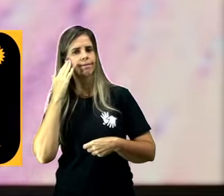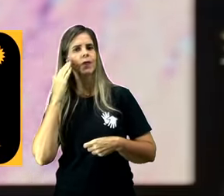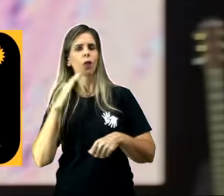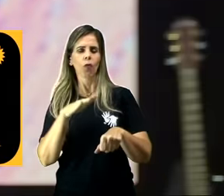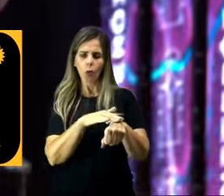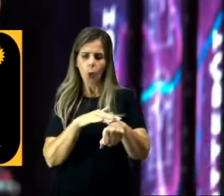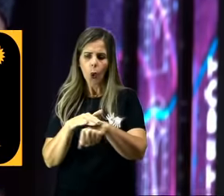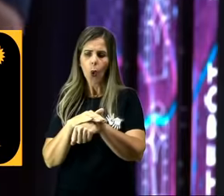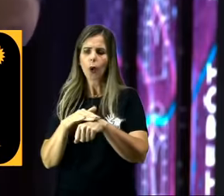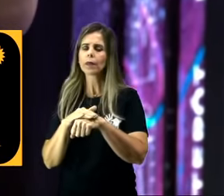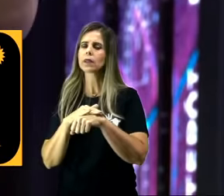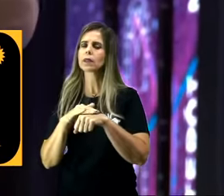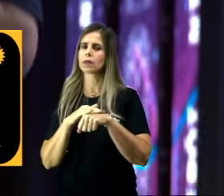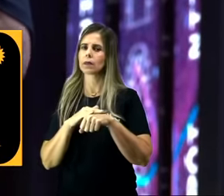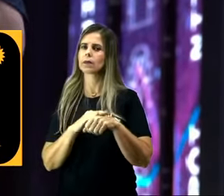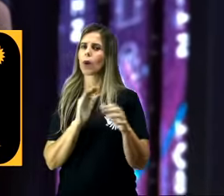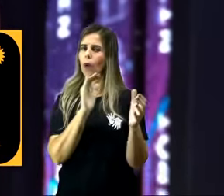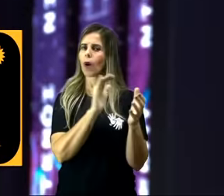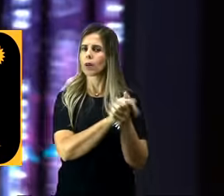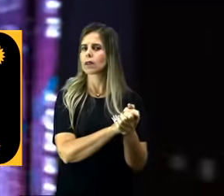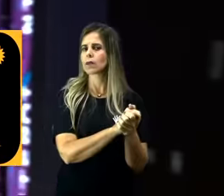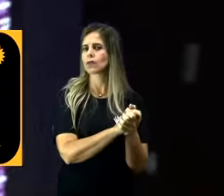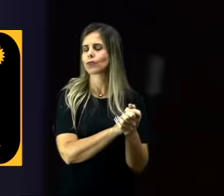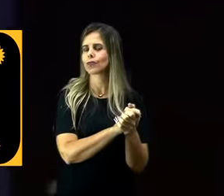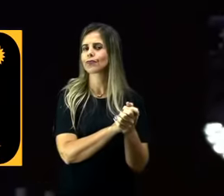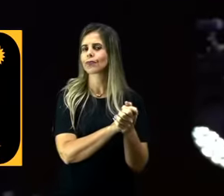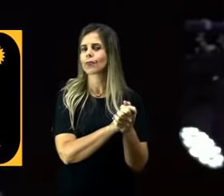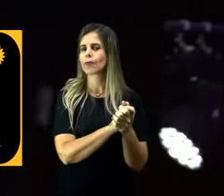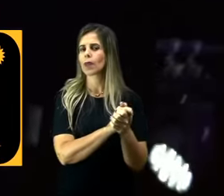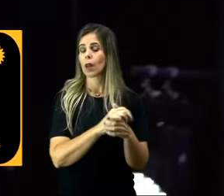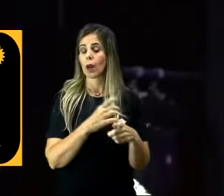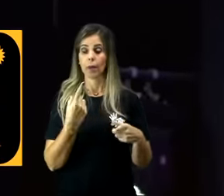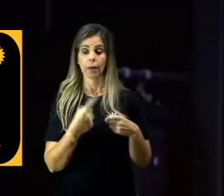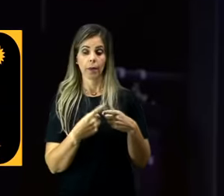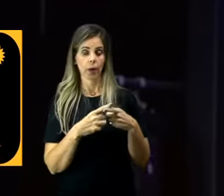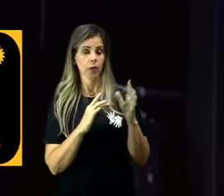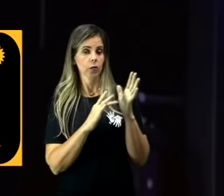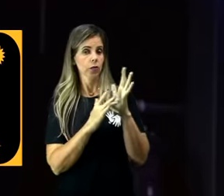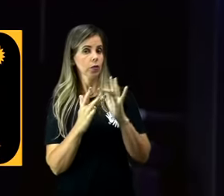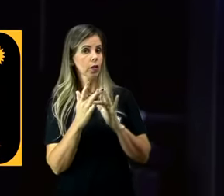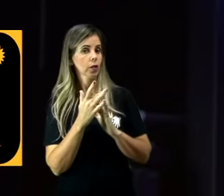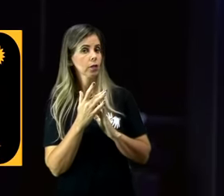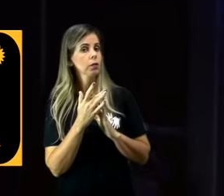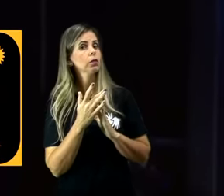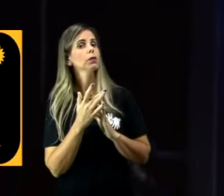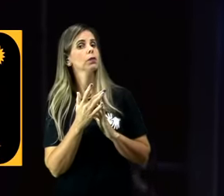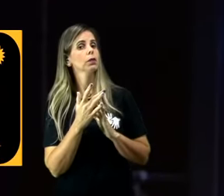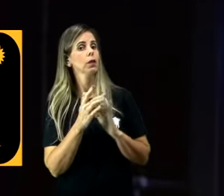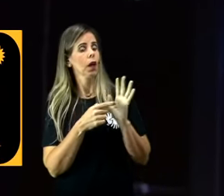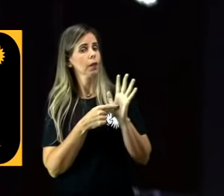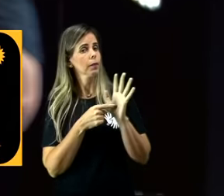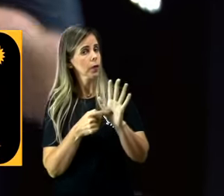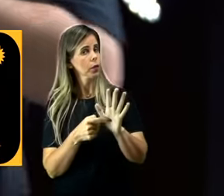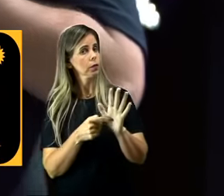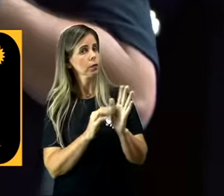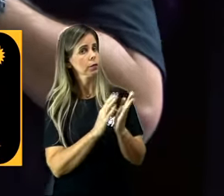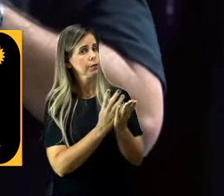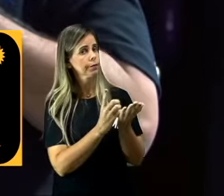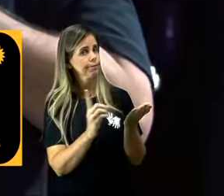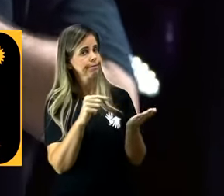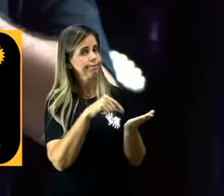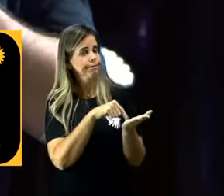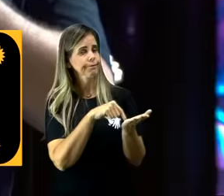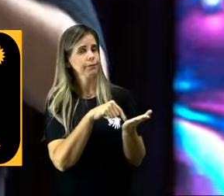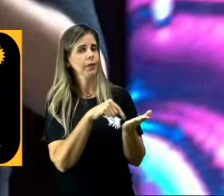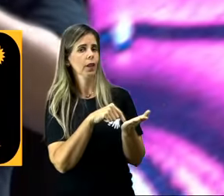Mas vou te dar uns minutos, explica que eu quero entender. Porque a própria Jesus está dizendo: reino dividido não subsiste.